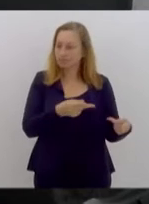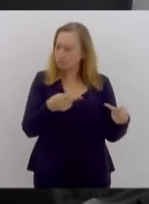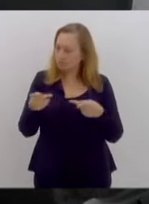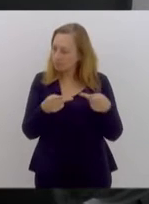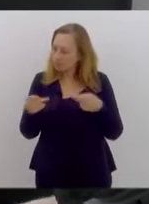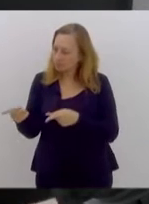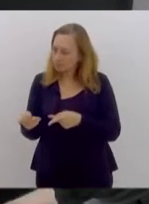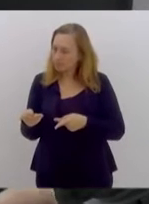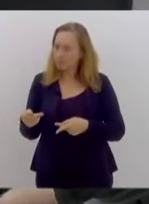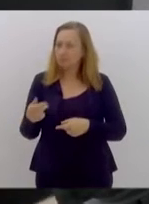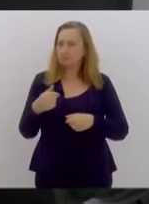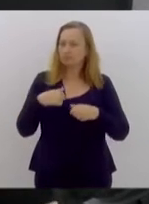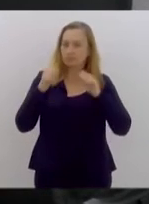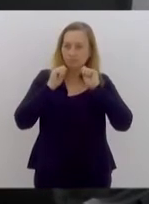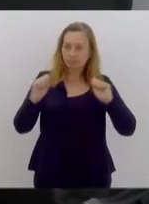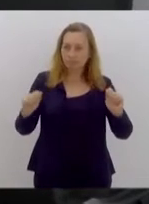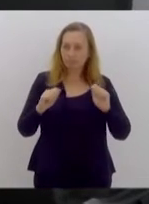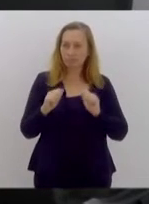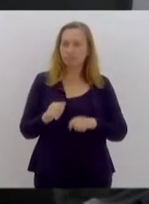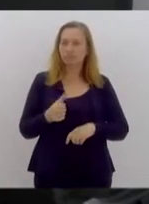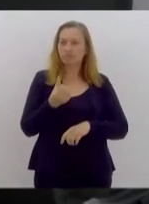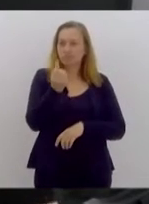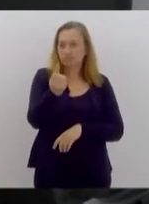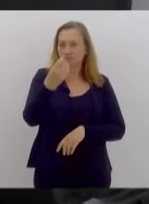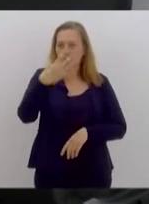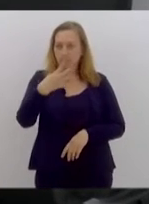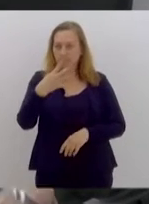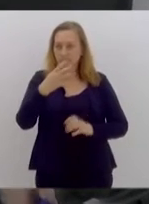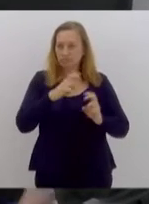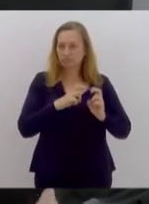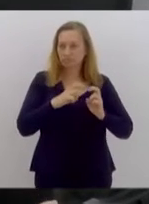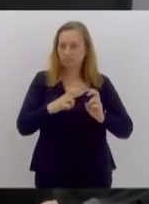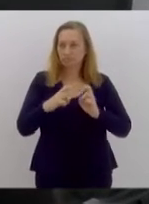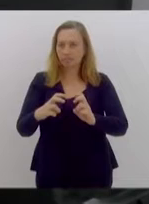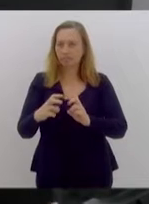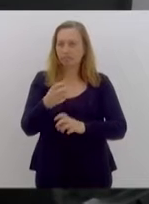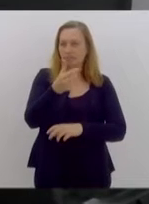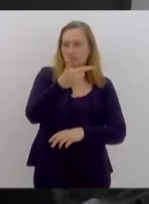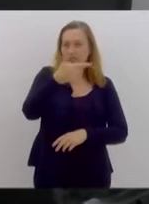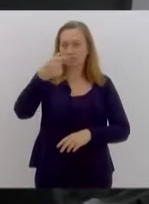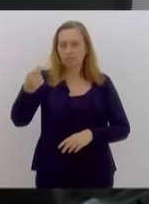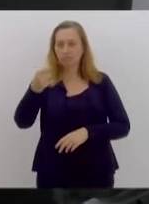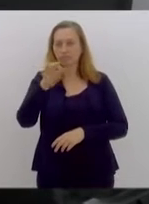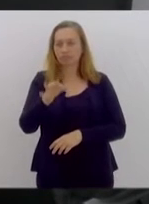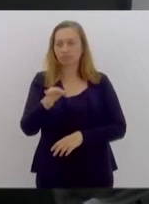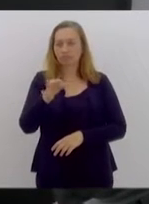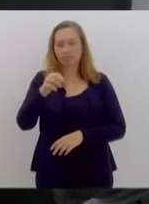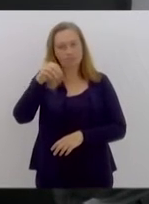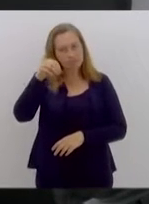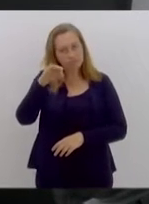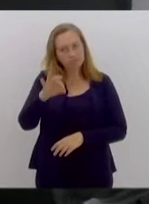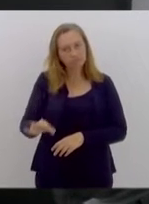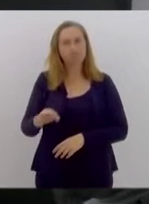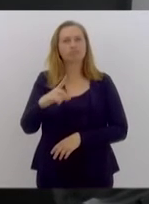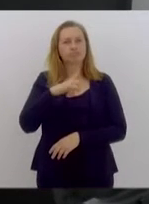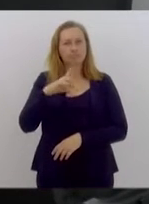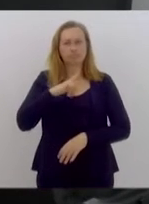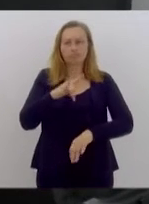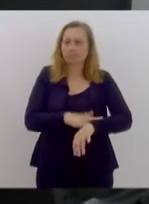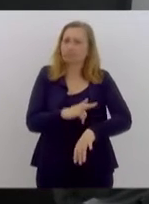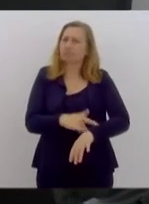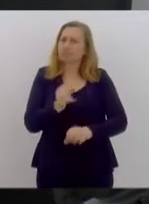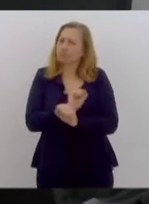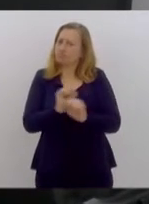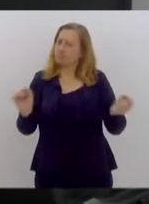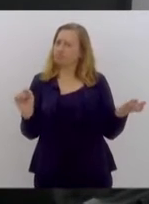por mim pela minha Assessoria todas as 104 Estações só 20% em banheiro é impossível o usuário do sistema de